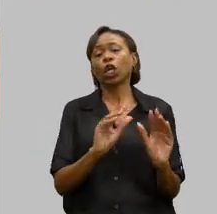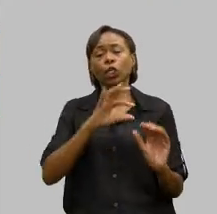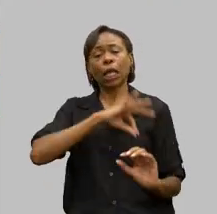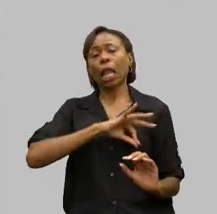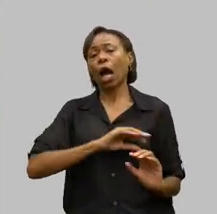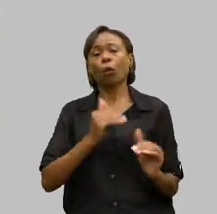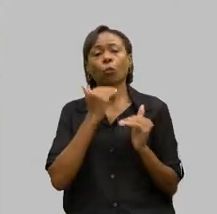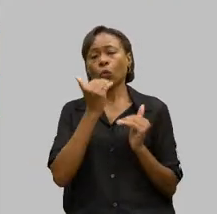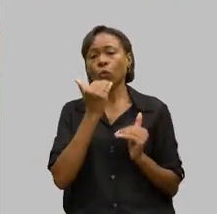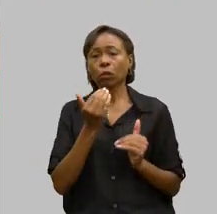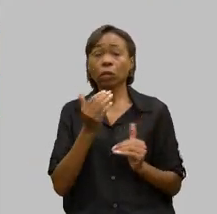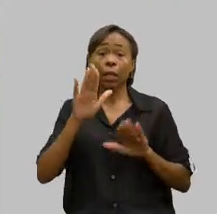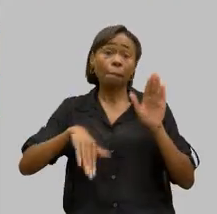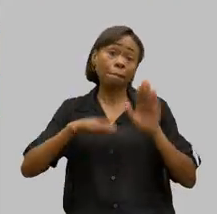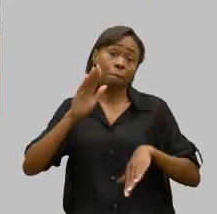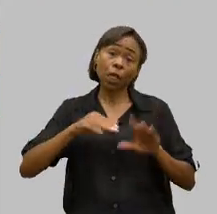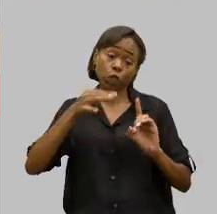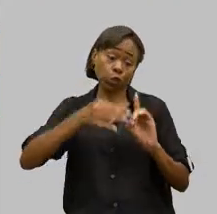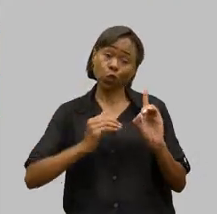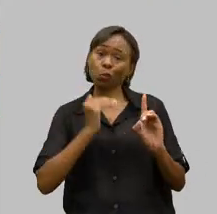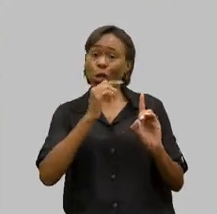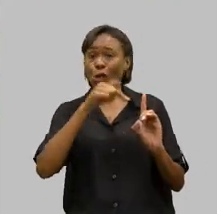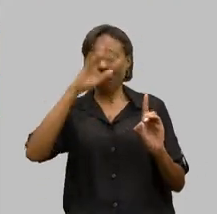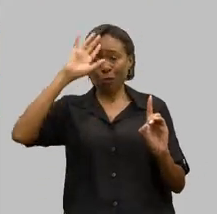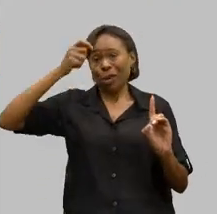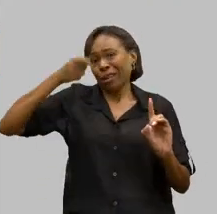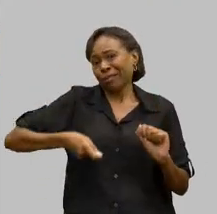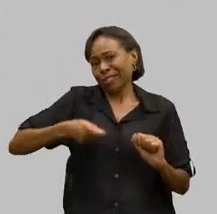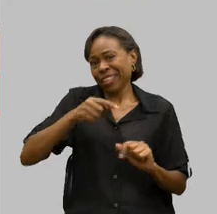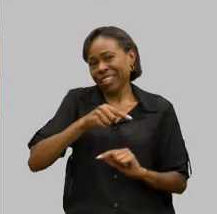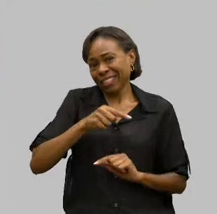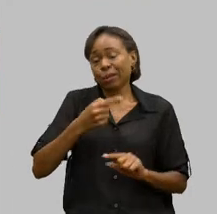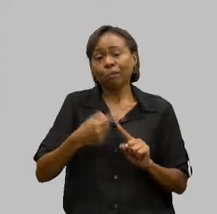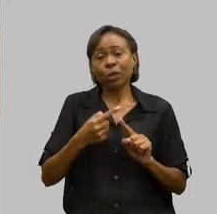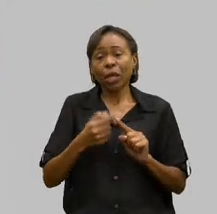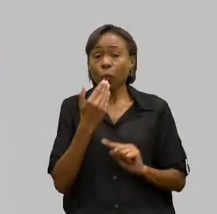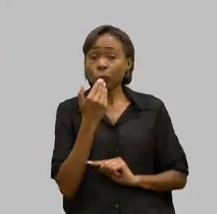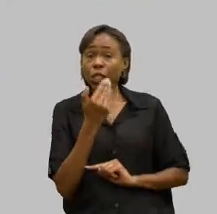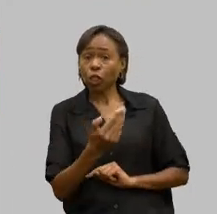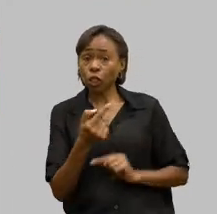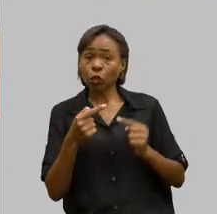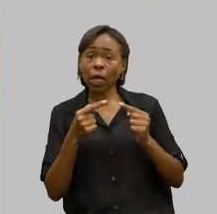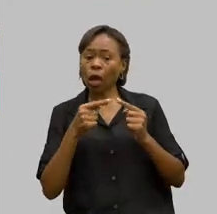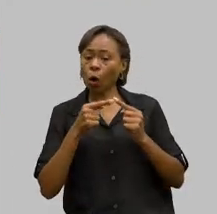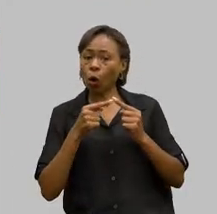decisão do desembargador, porque o pedido da inconstitucionalidade foi feito.